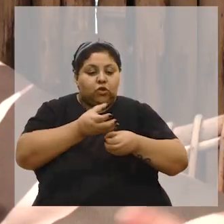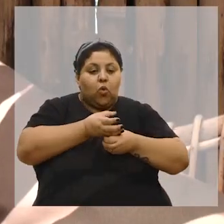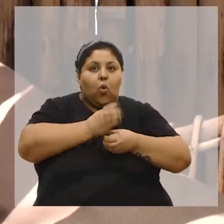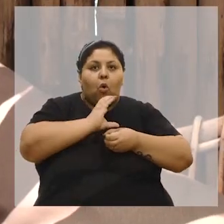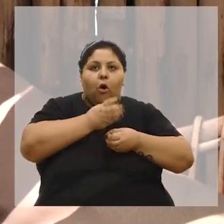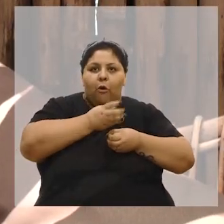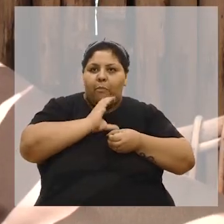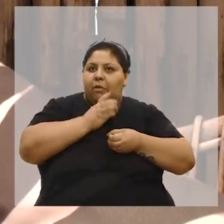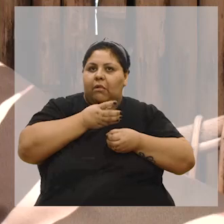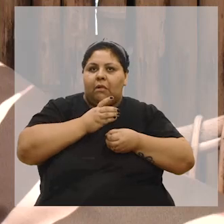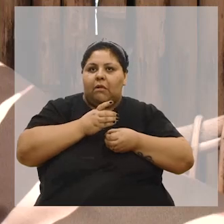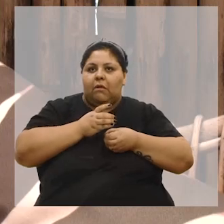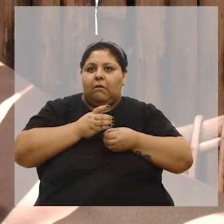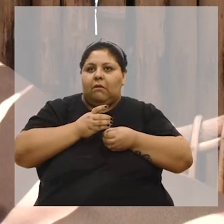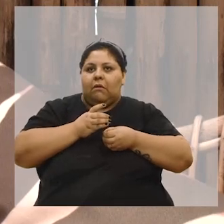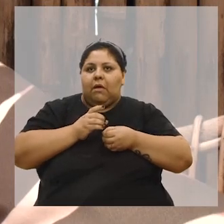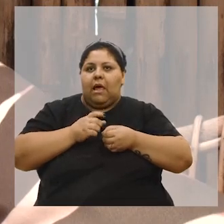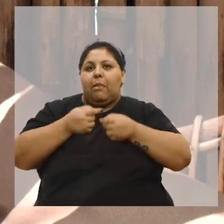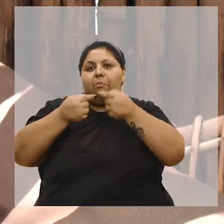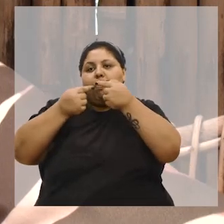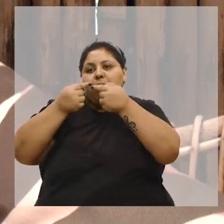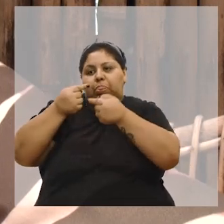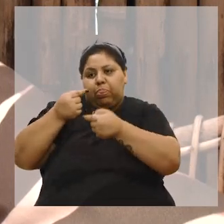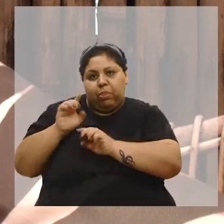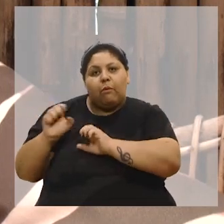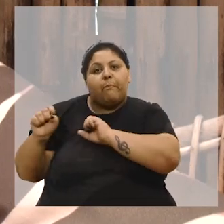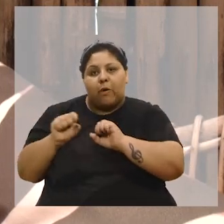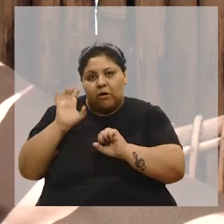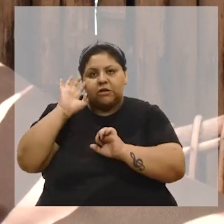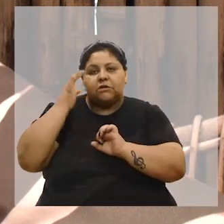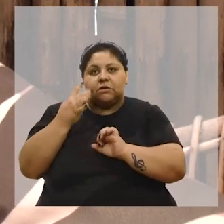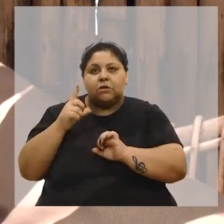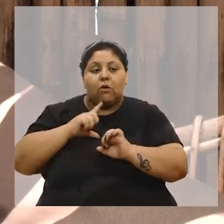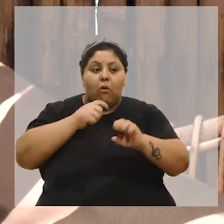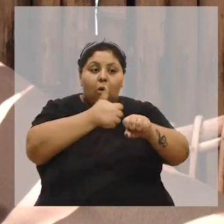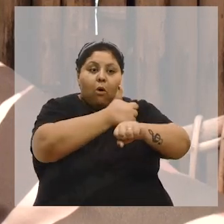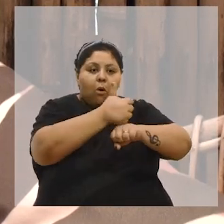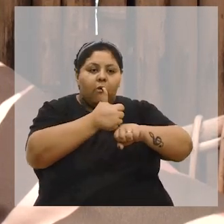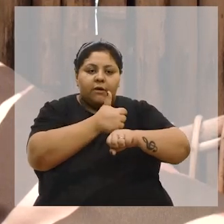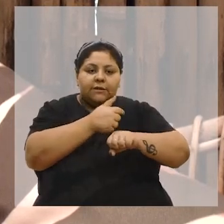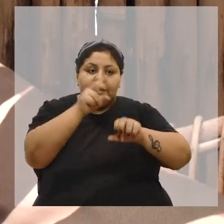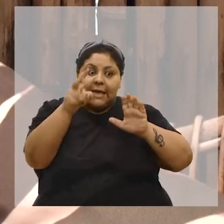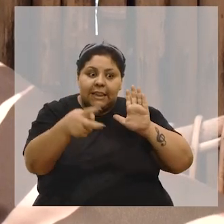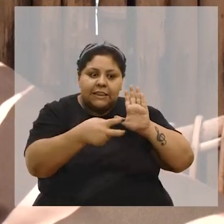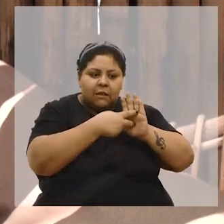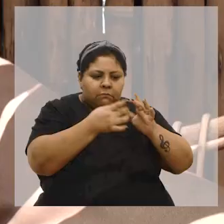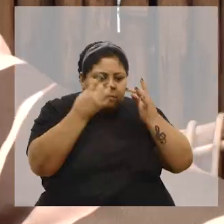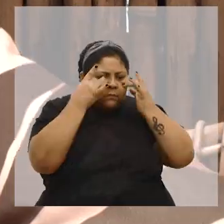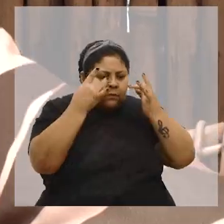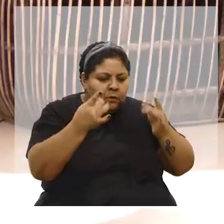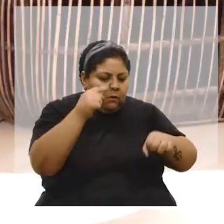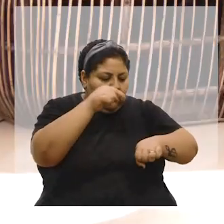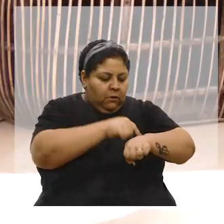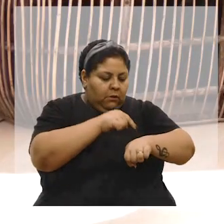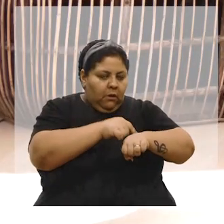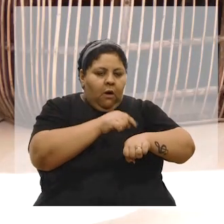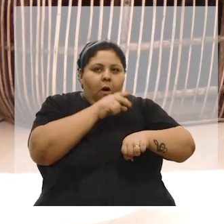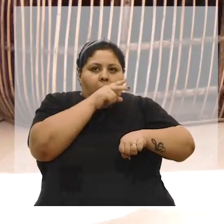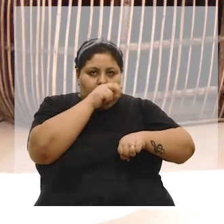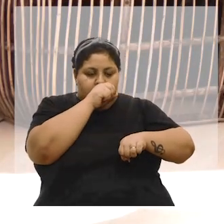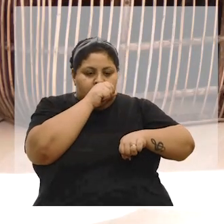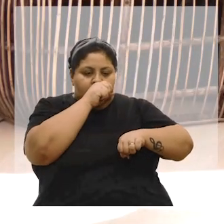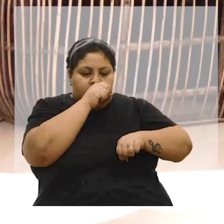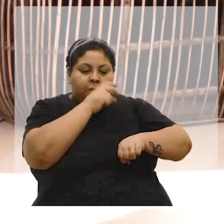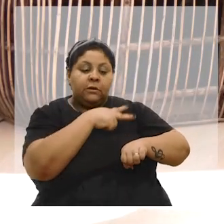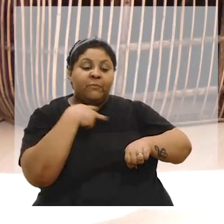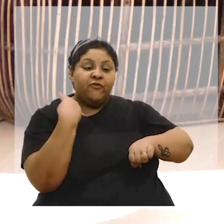um copo. Ela estraga de um dia Ela pro outro, né? estraga. Então tu tem que, o teu profissional tem que estar ligado para o tempo de